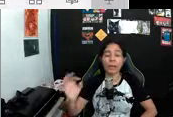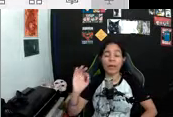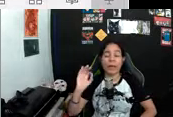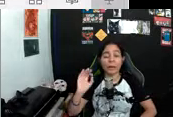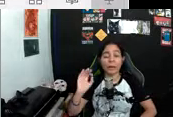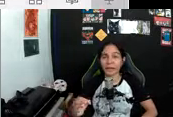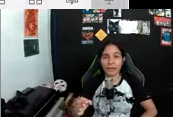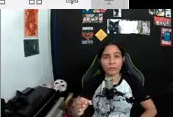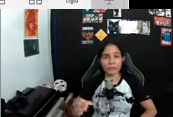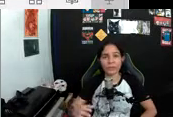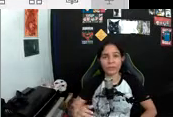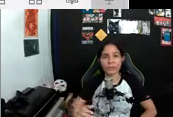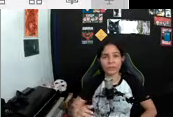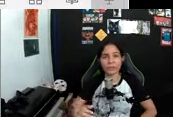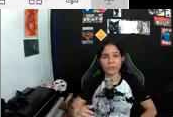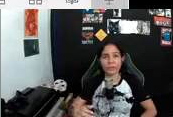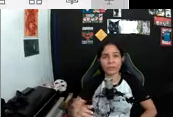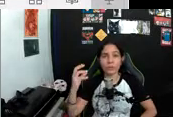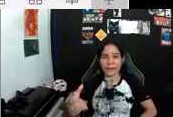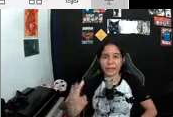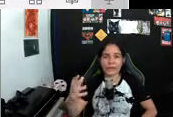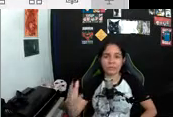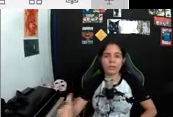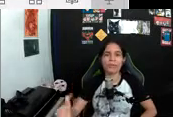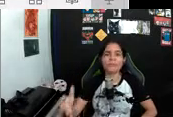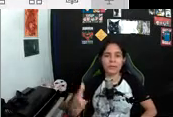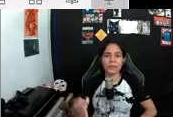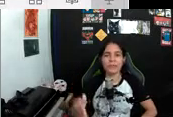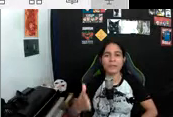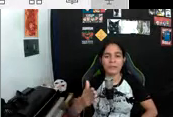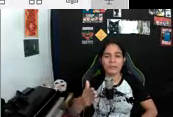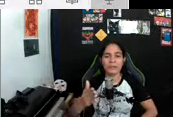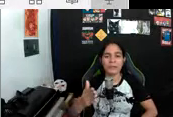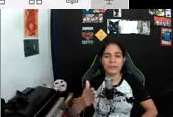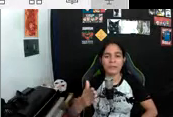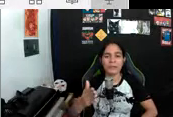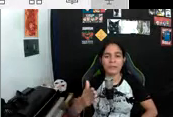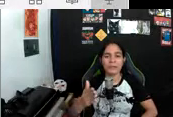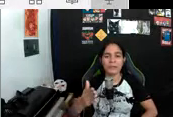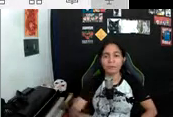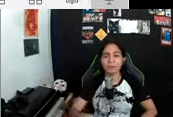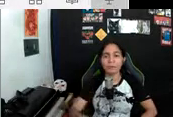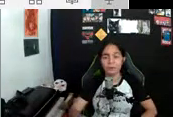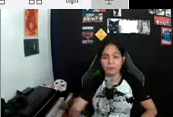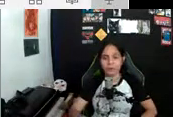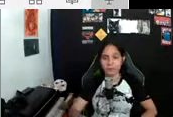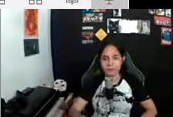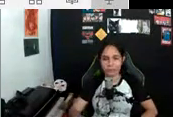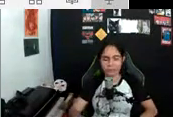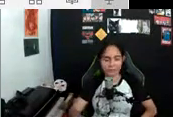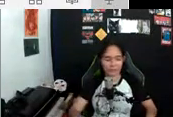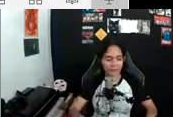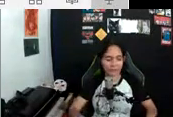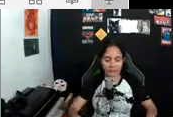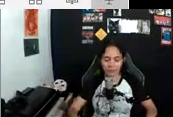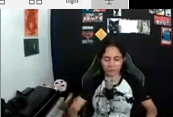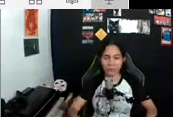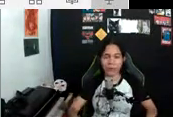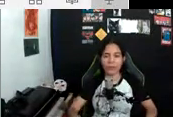agora há pouco, é um direito de vocês lutarem pela melhoria dentro da classe profissional de